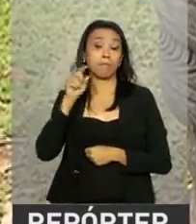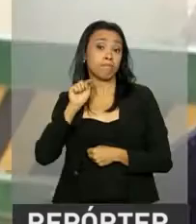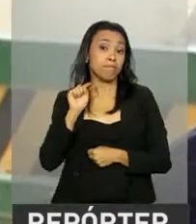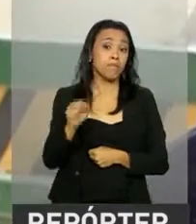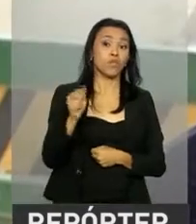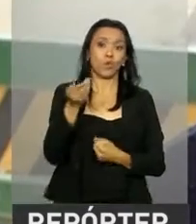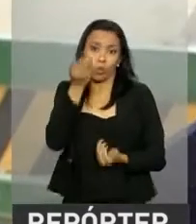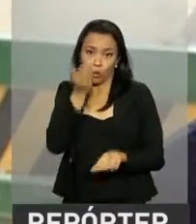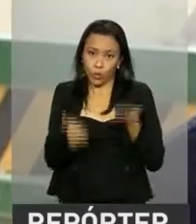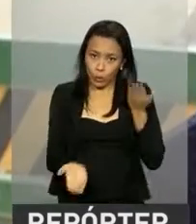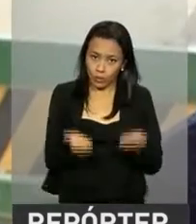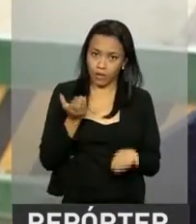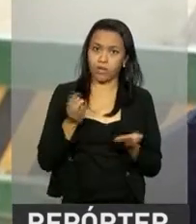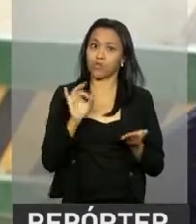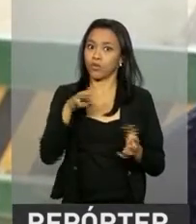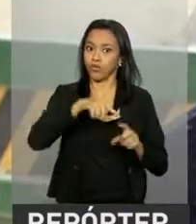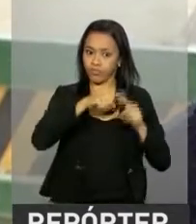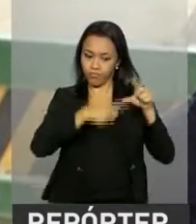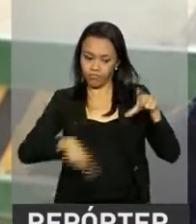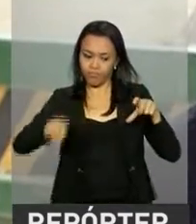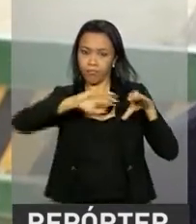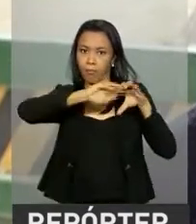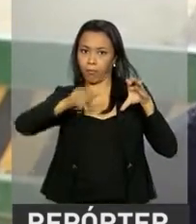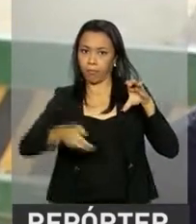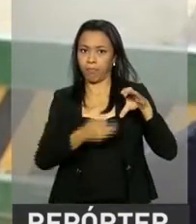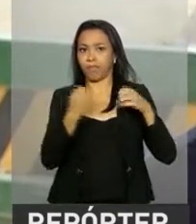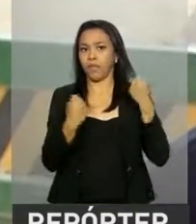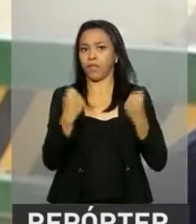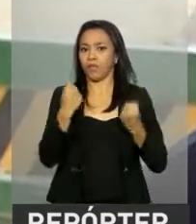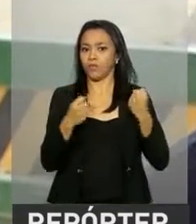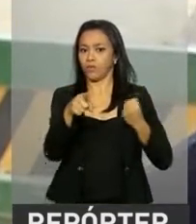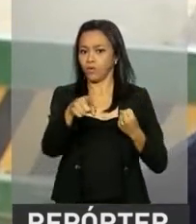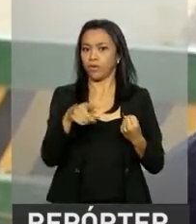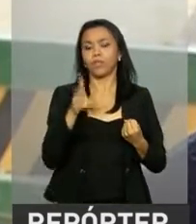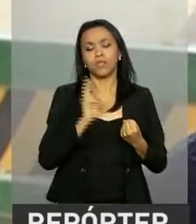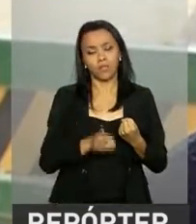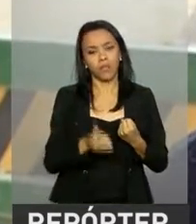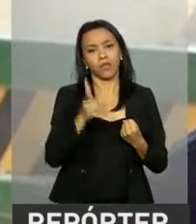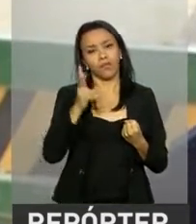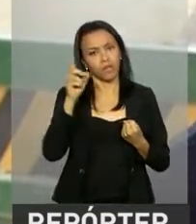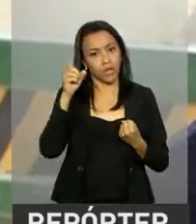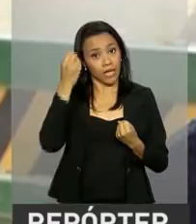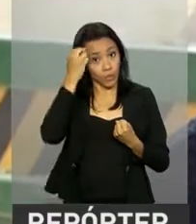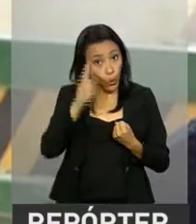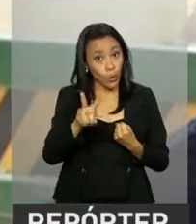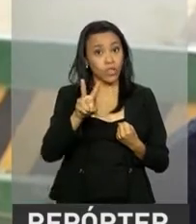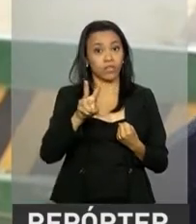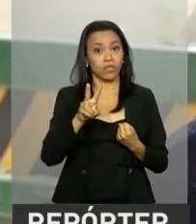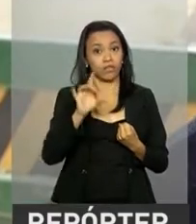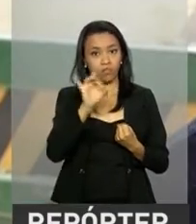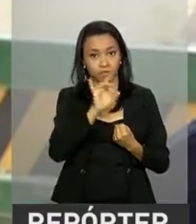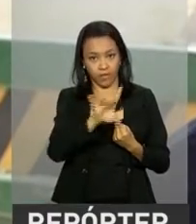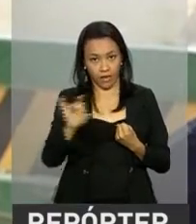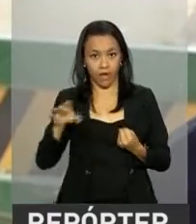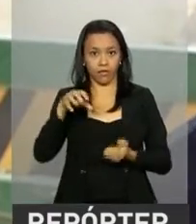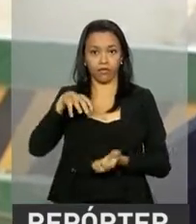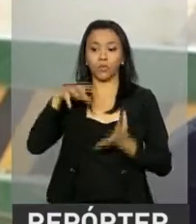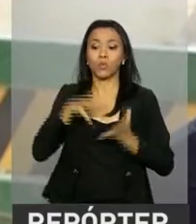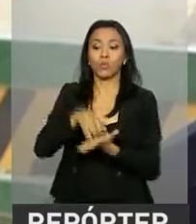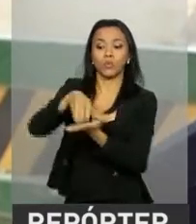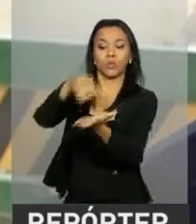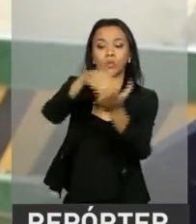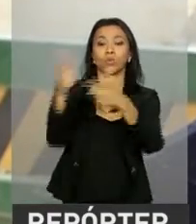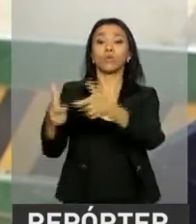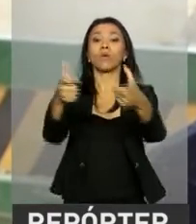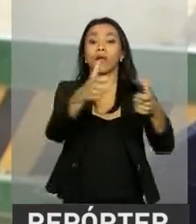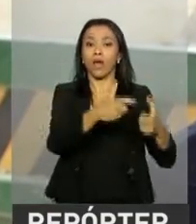pneus. Esses pneus são retirados diariamente ou a cada 2 dias, conforme o volume, né, de cada estação, e são acumulados